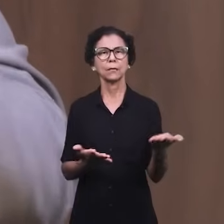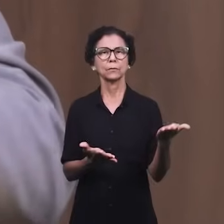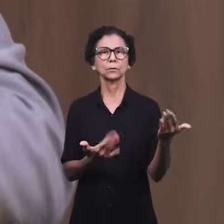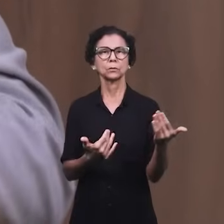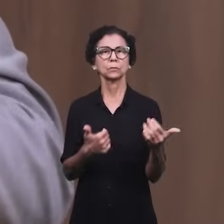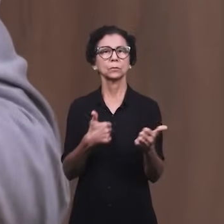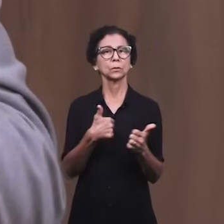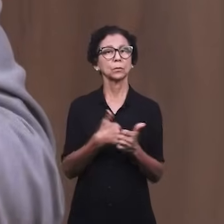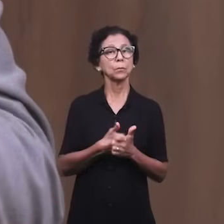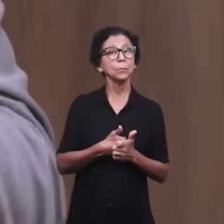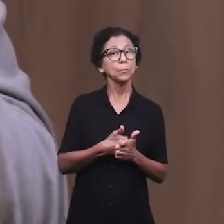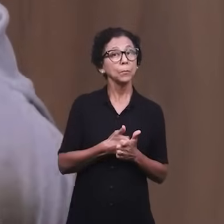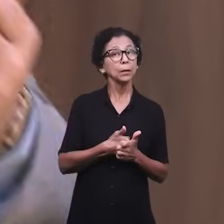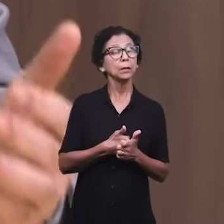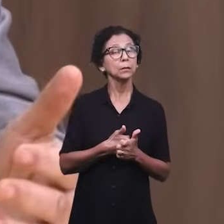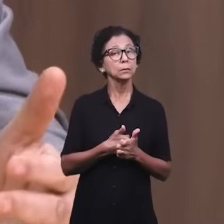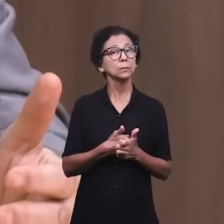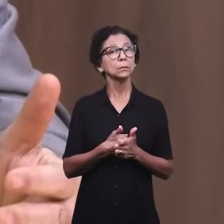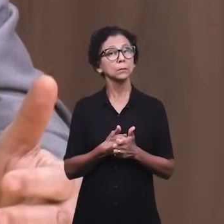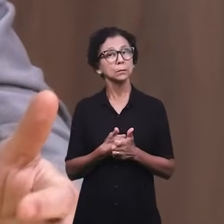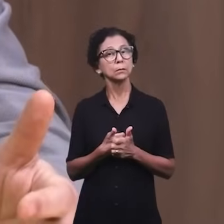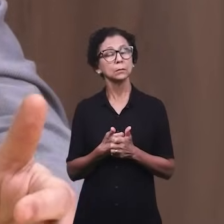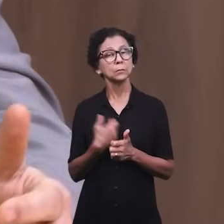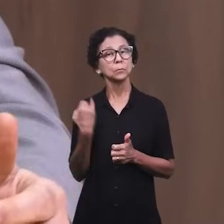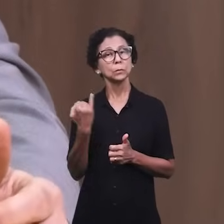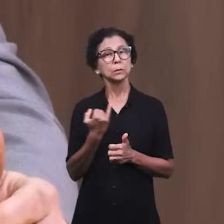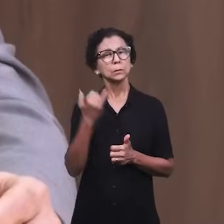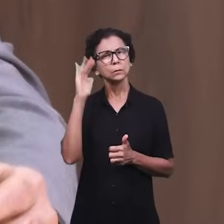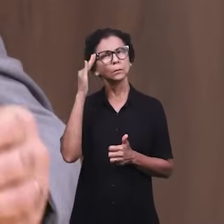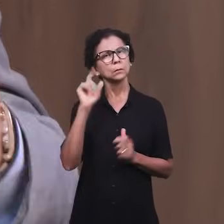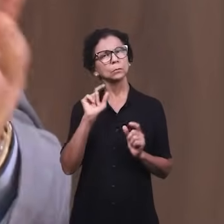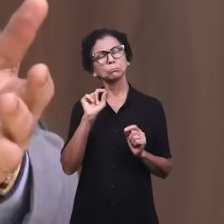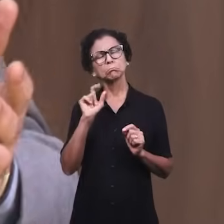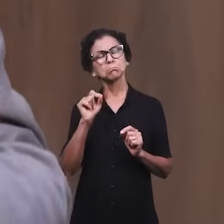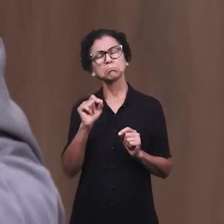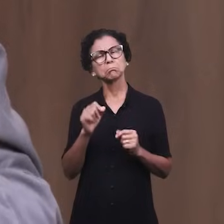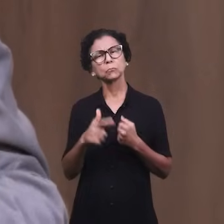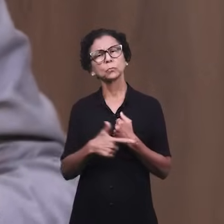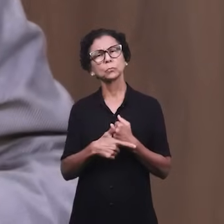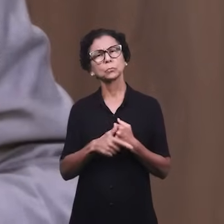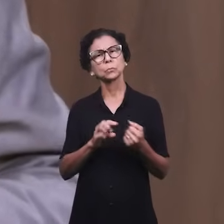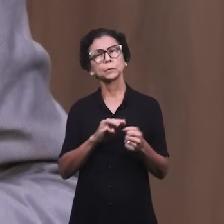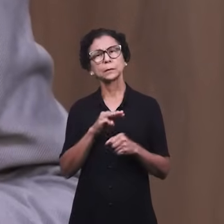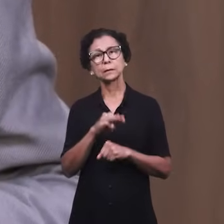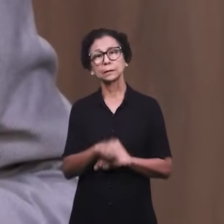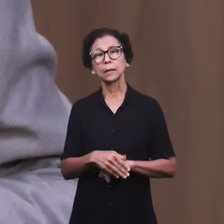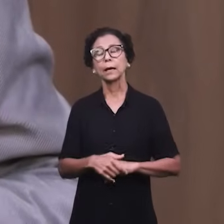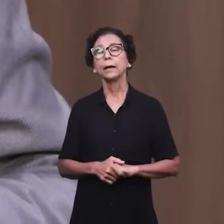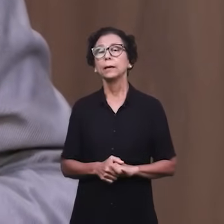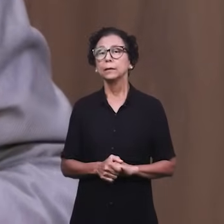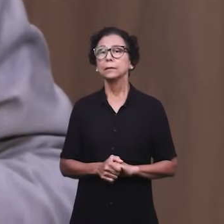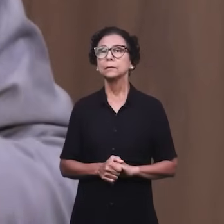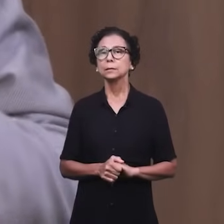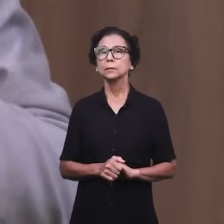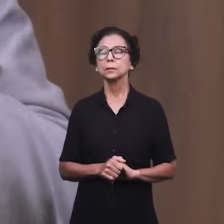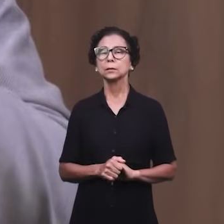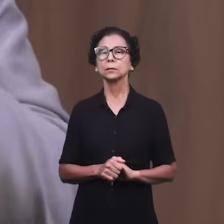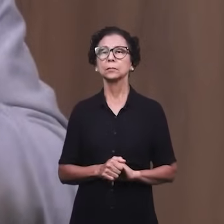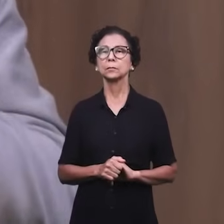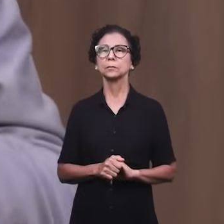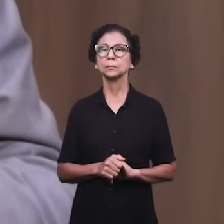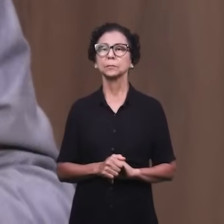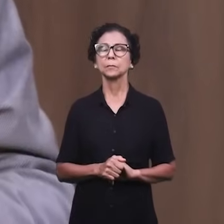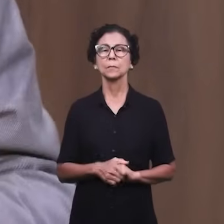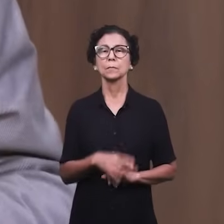estão acompanhando o dia a dia até para a compreensão do que é o ministério do preço muitas vezes que tem que ser pago né daquilo que